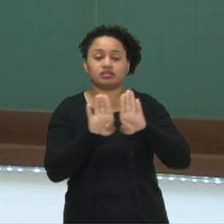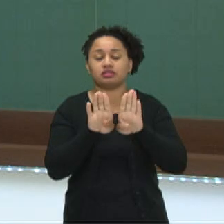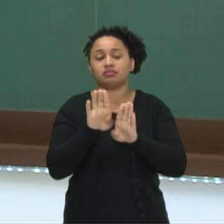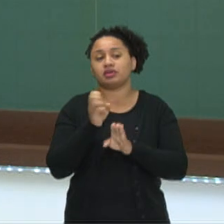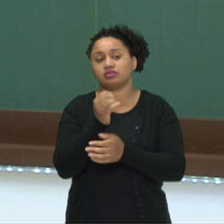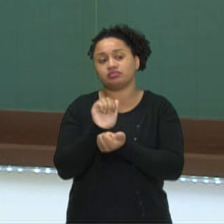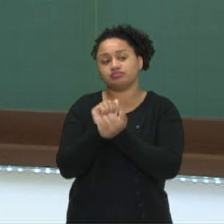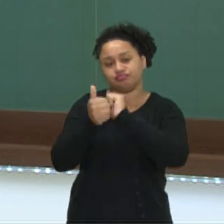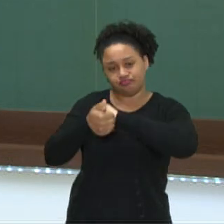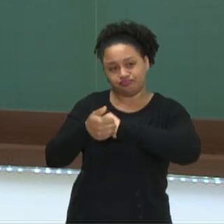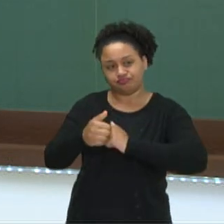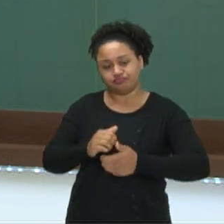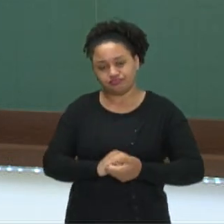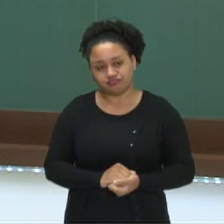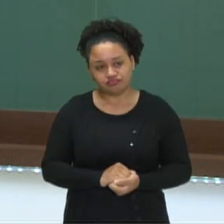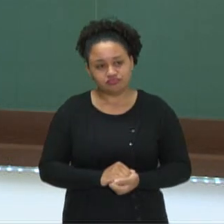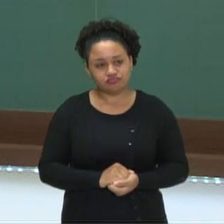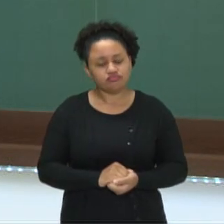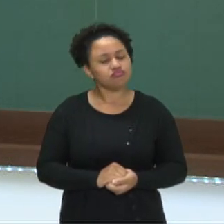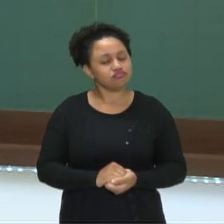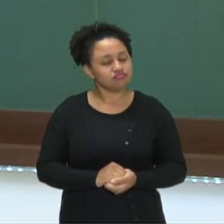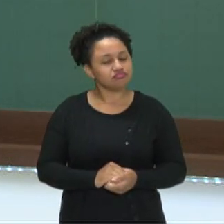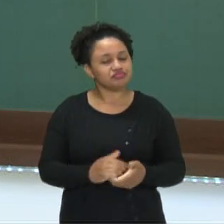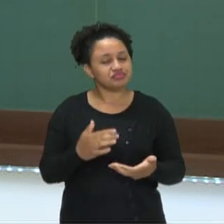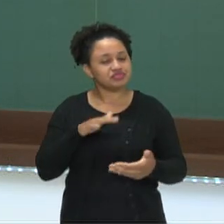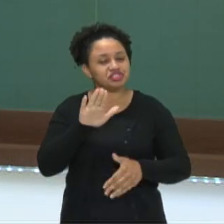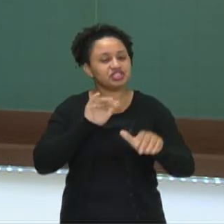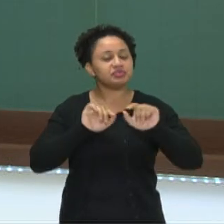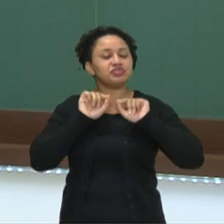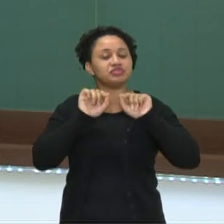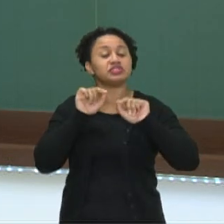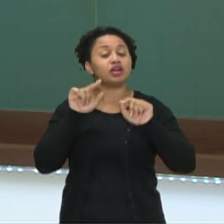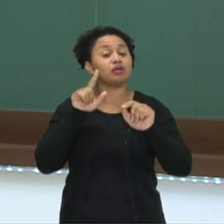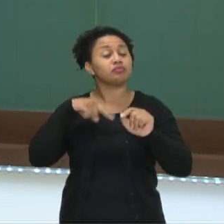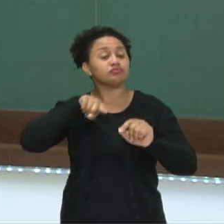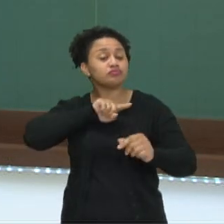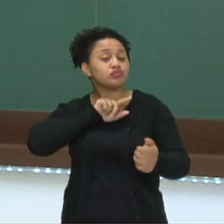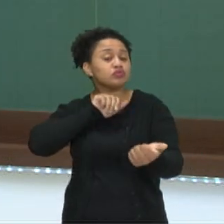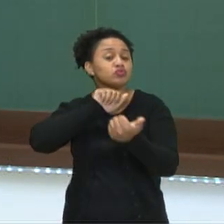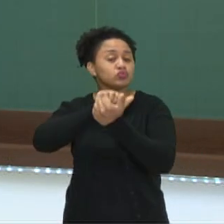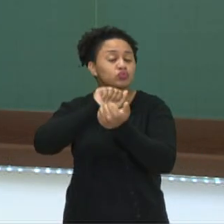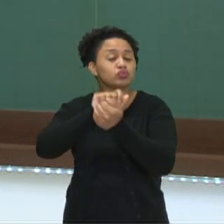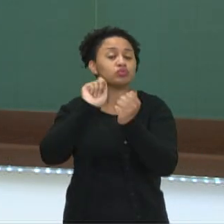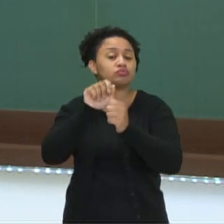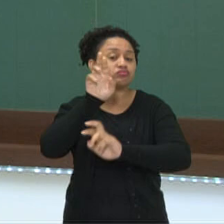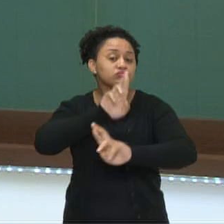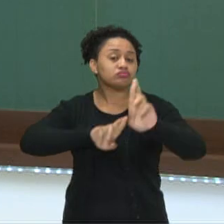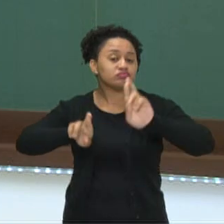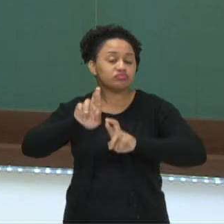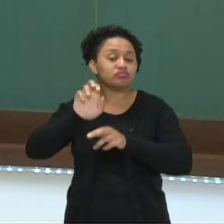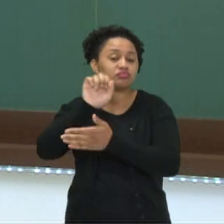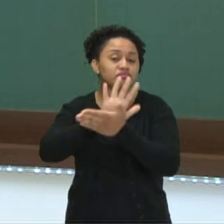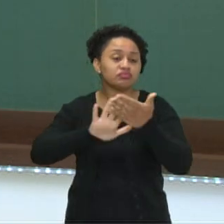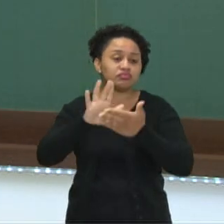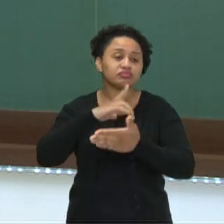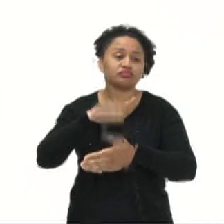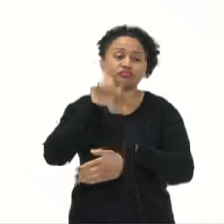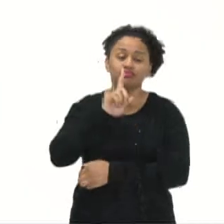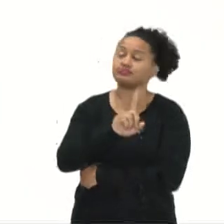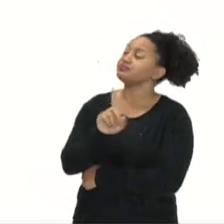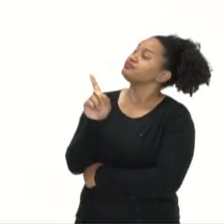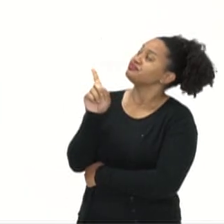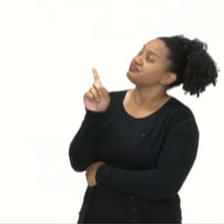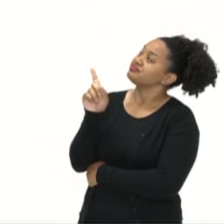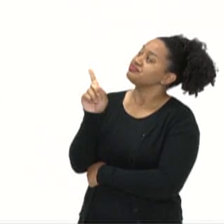adaptações. Quero convidar você para que junto comigo a gente possa observar essa imagem aqui. Olha que